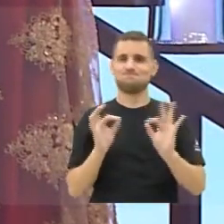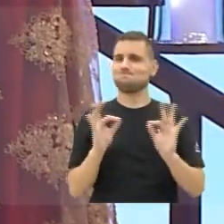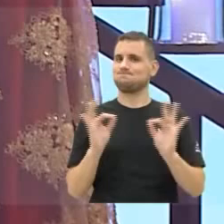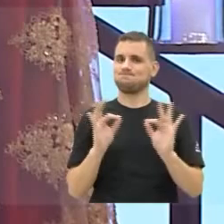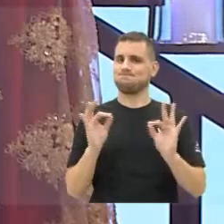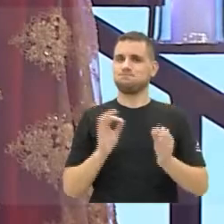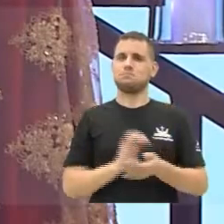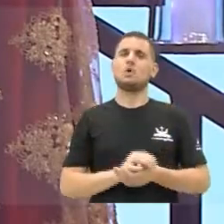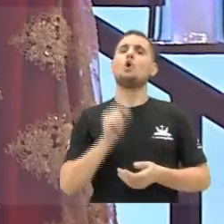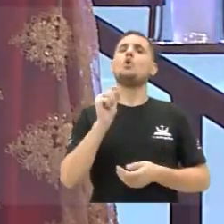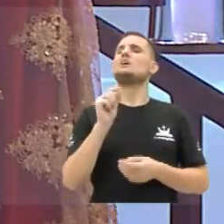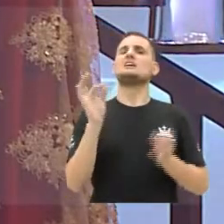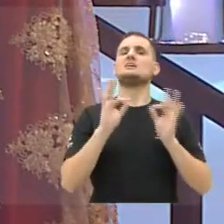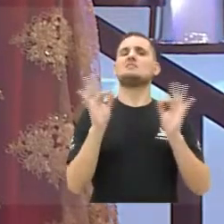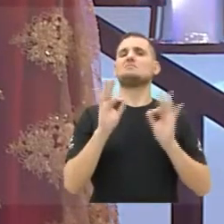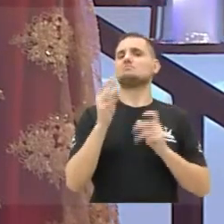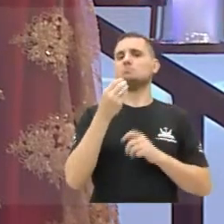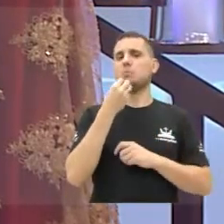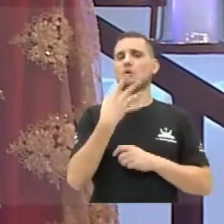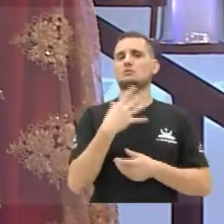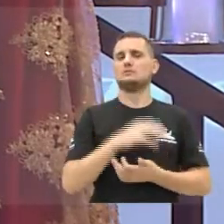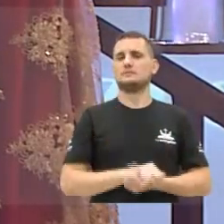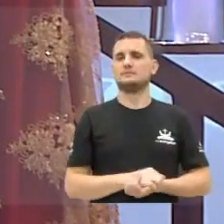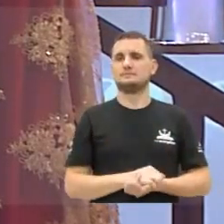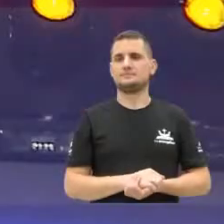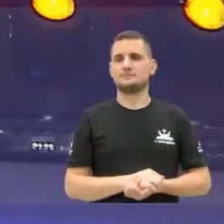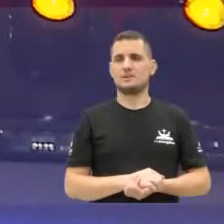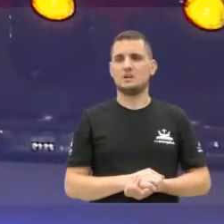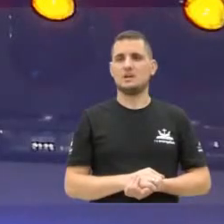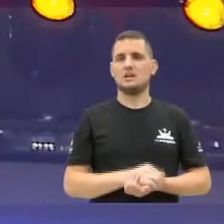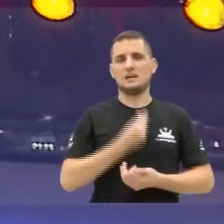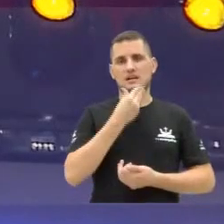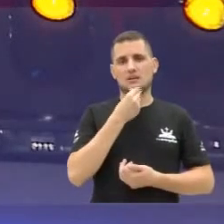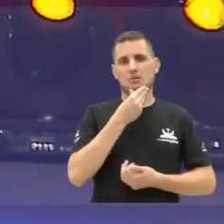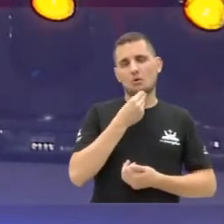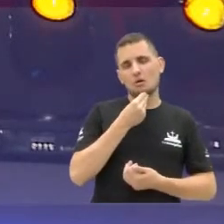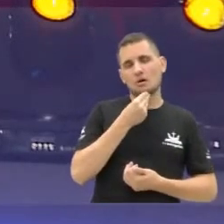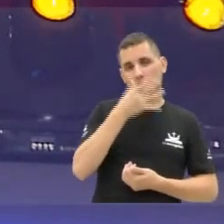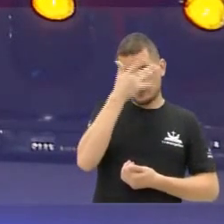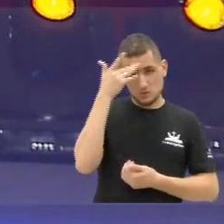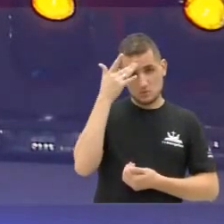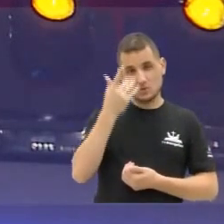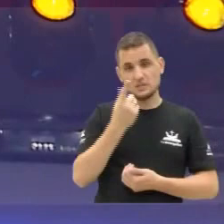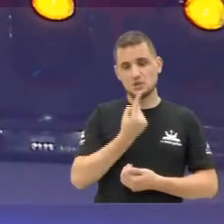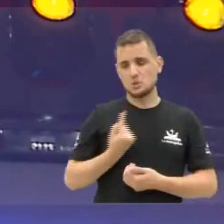E o que que não é bom? Não é bom que o homem esteja só.